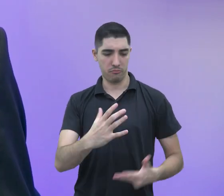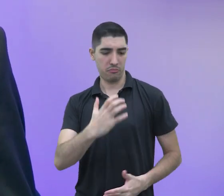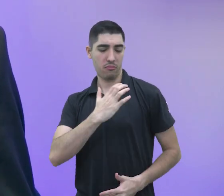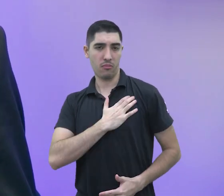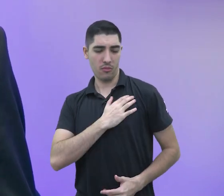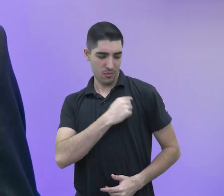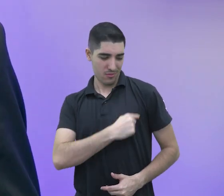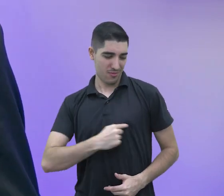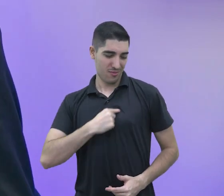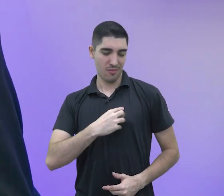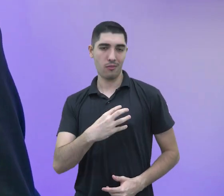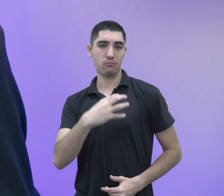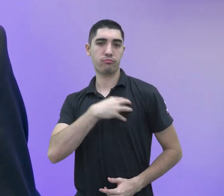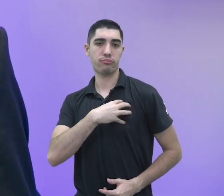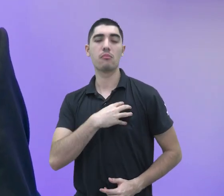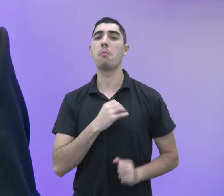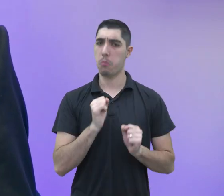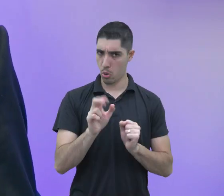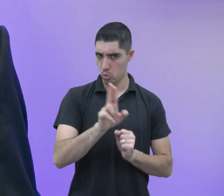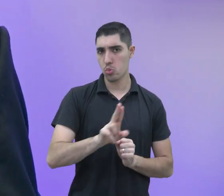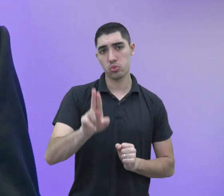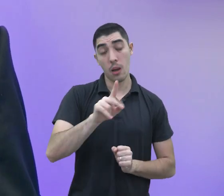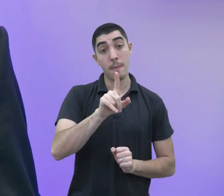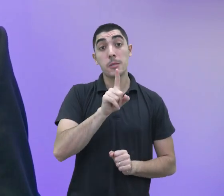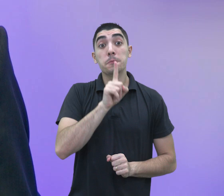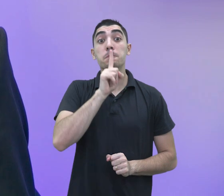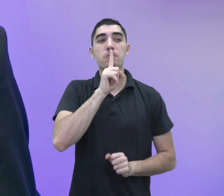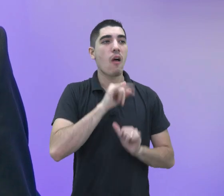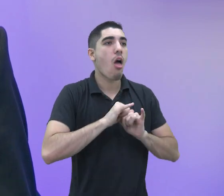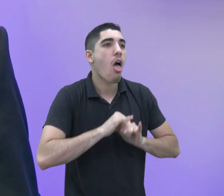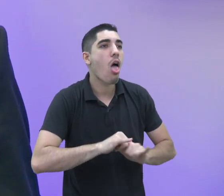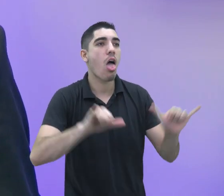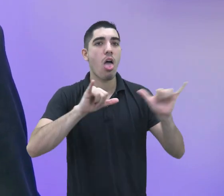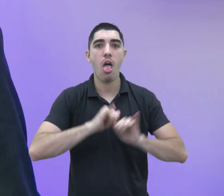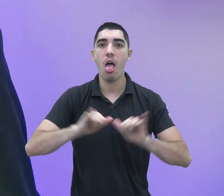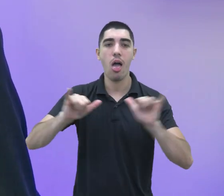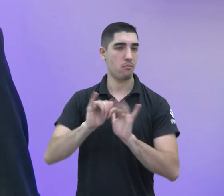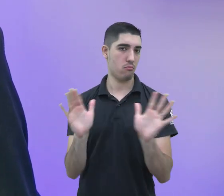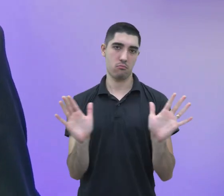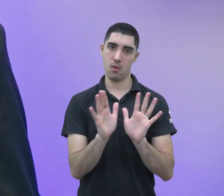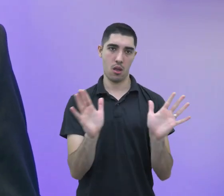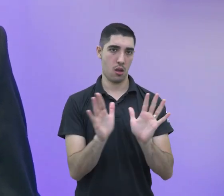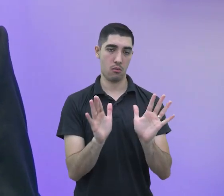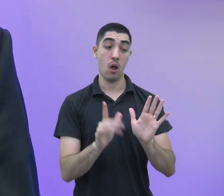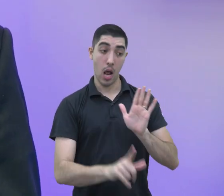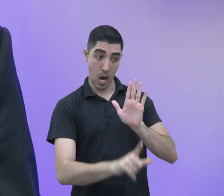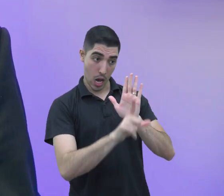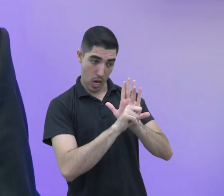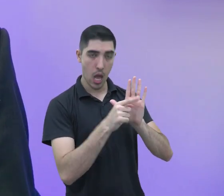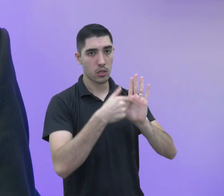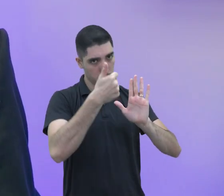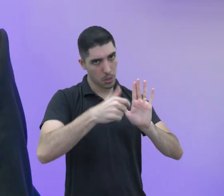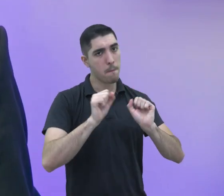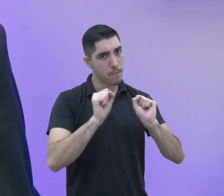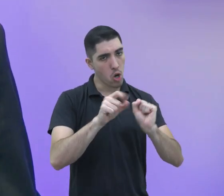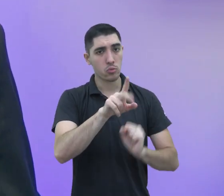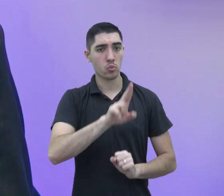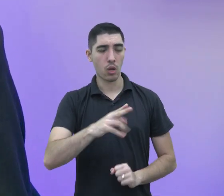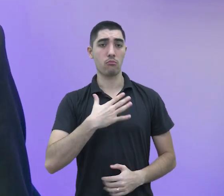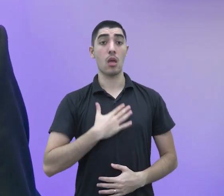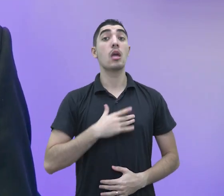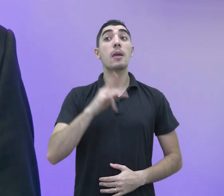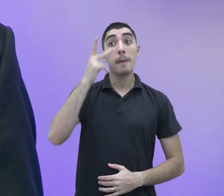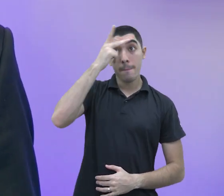um adesivo, aquela praguinha, um adesivo redondo. Então, tudo que for manifestação silenciosa individual está autorizado por lei. E